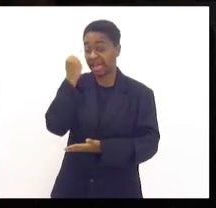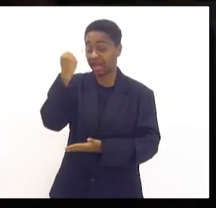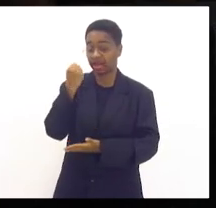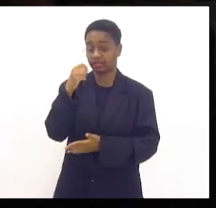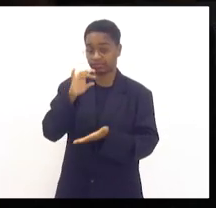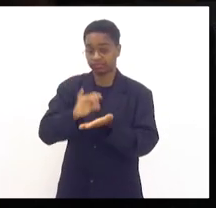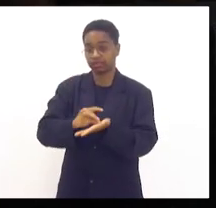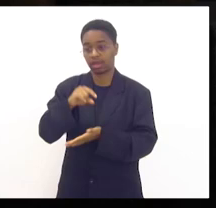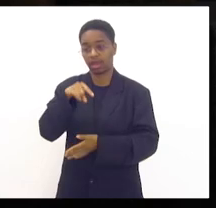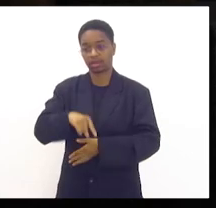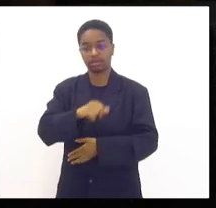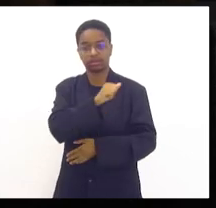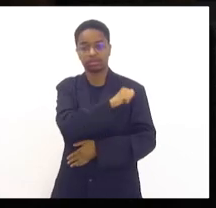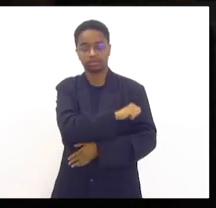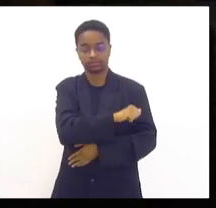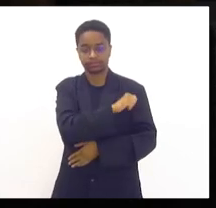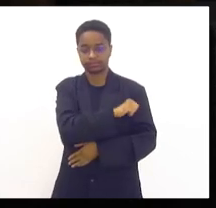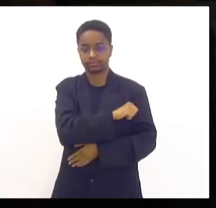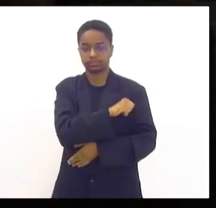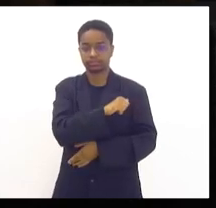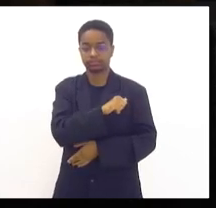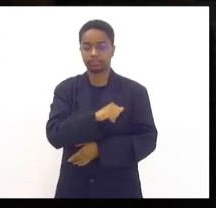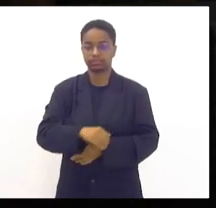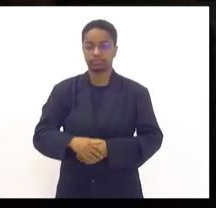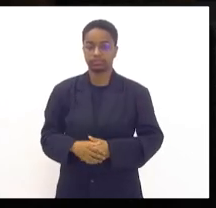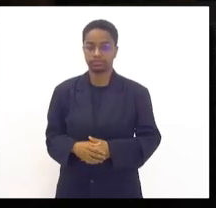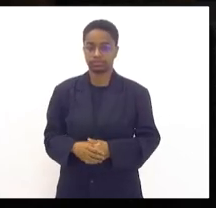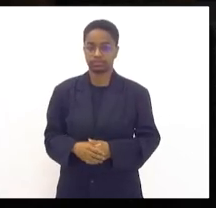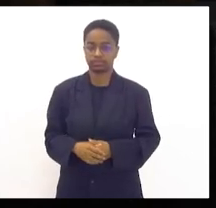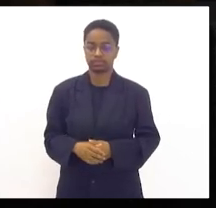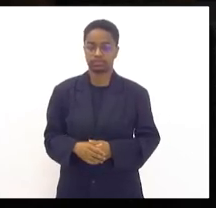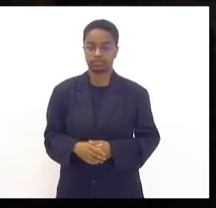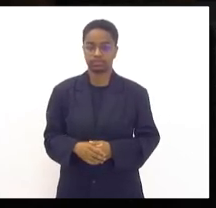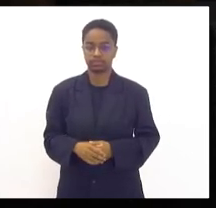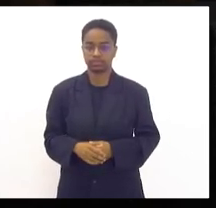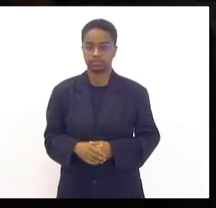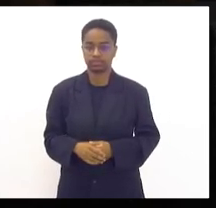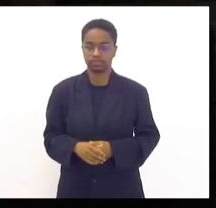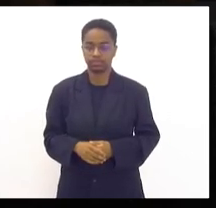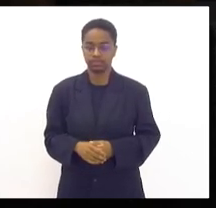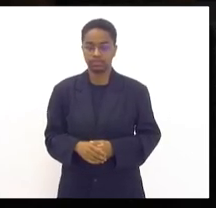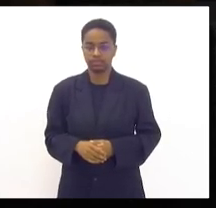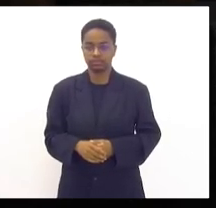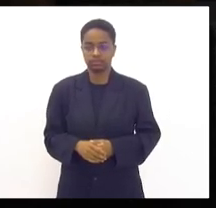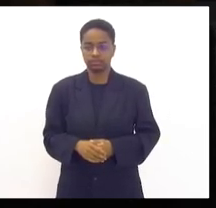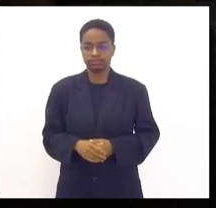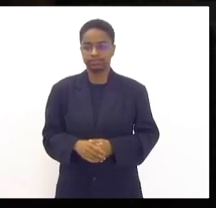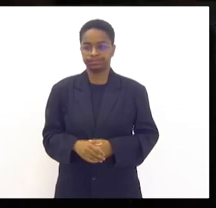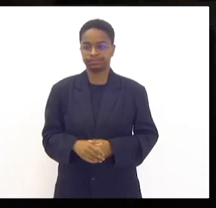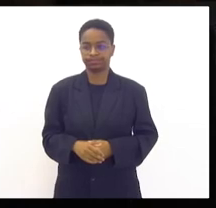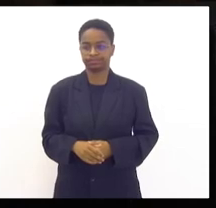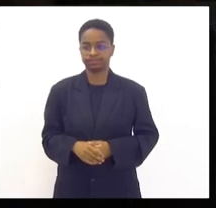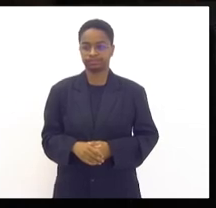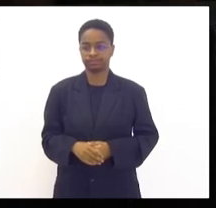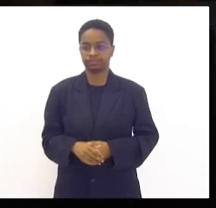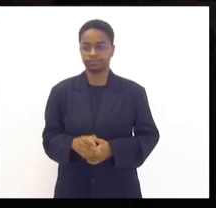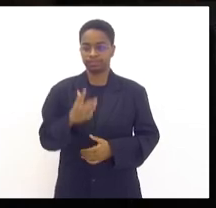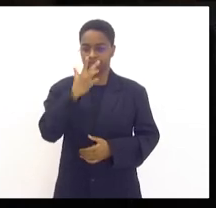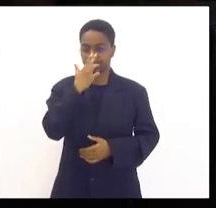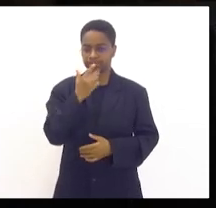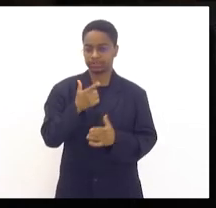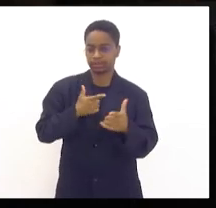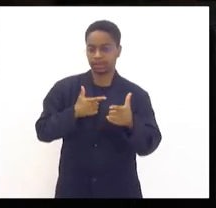nosso estado que a questão dessa quase guerra